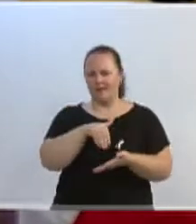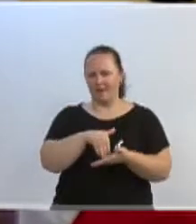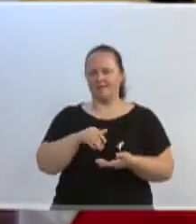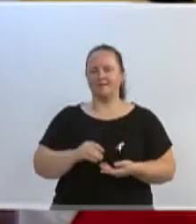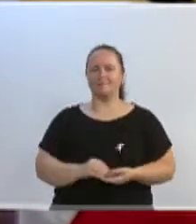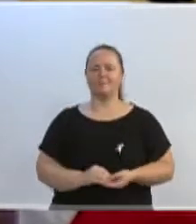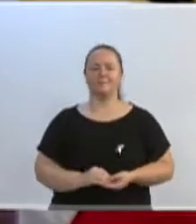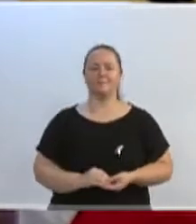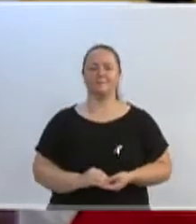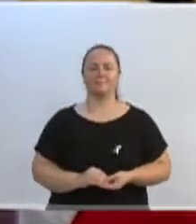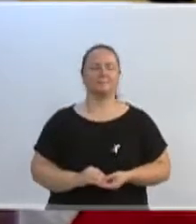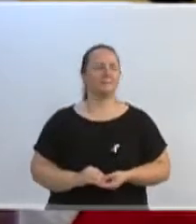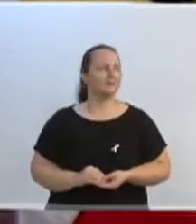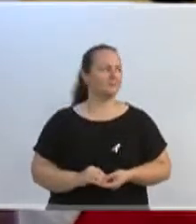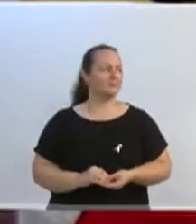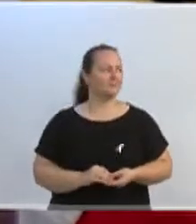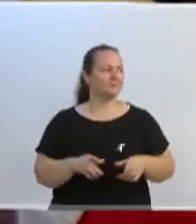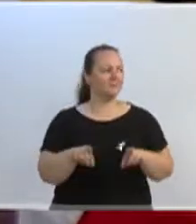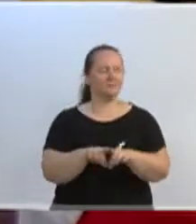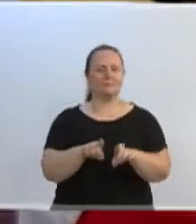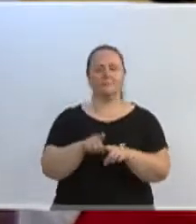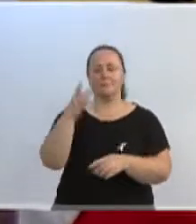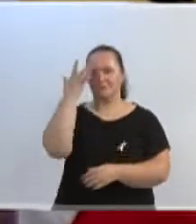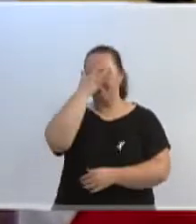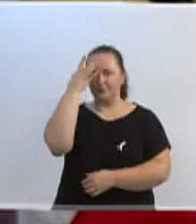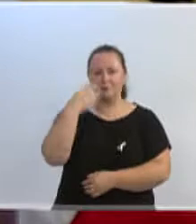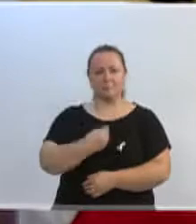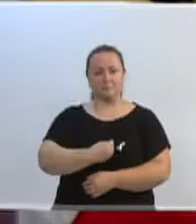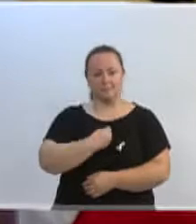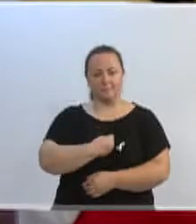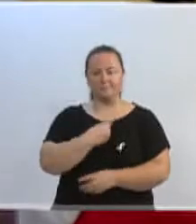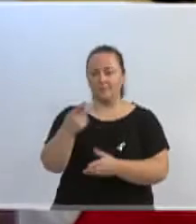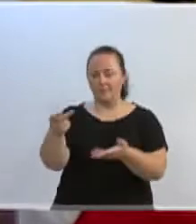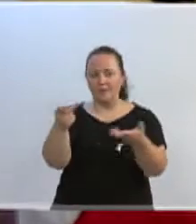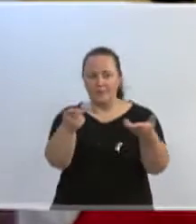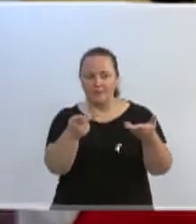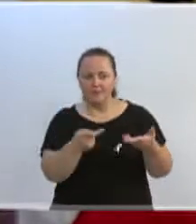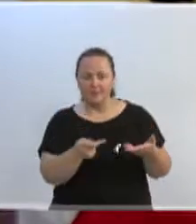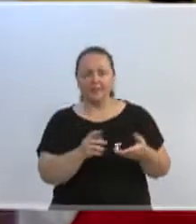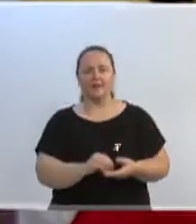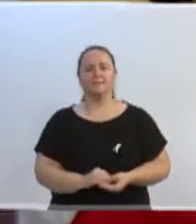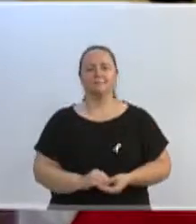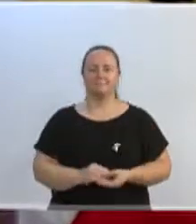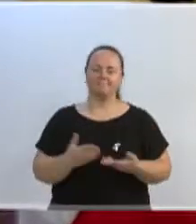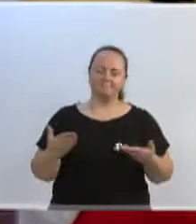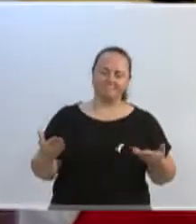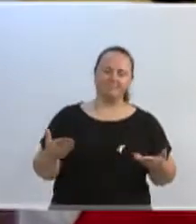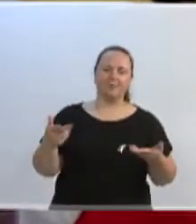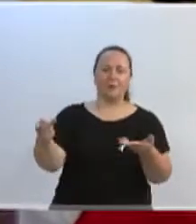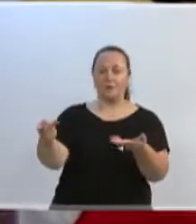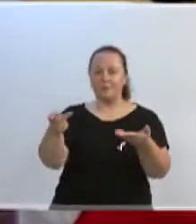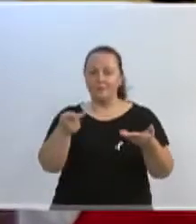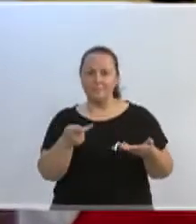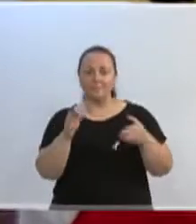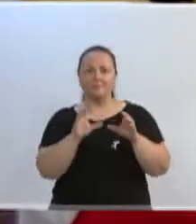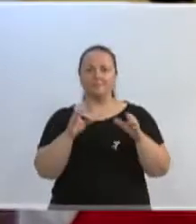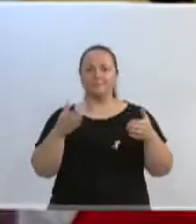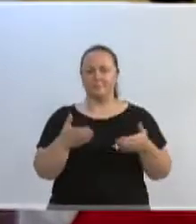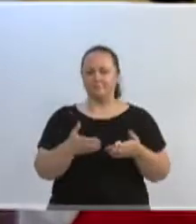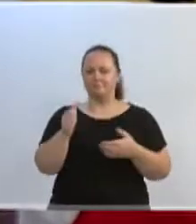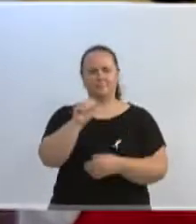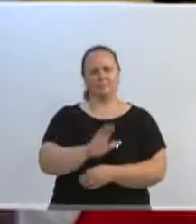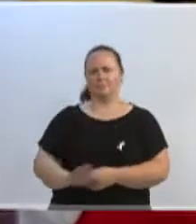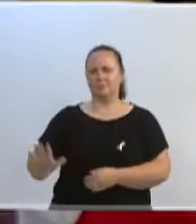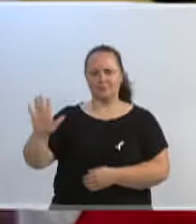E algumas outras pessoas presentes que foram convidados. Enfim, nós convidamos a comunidade como um